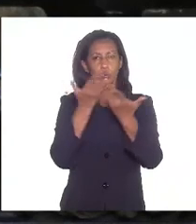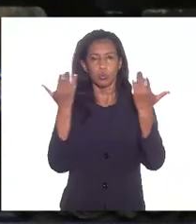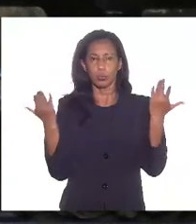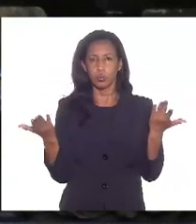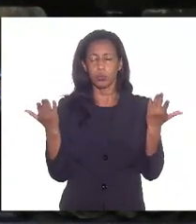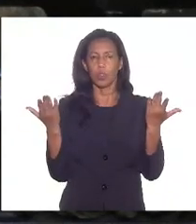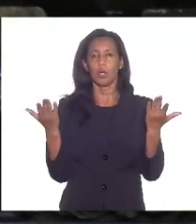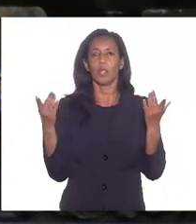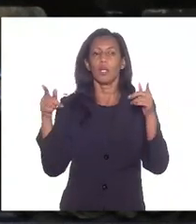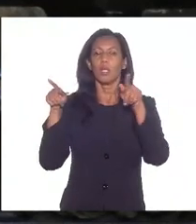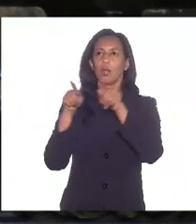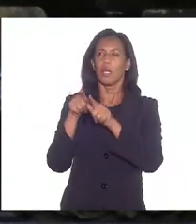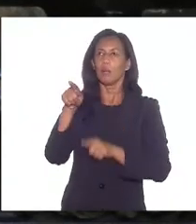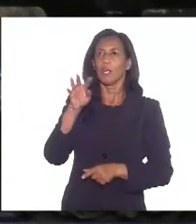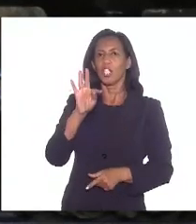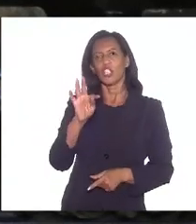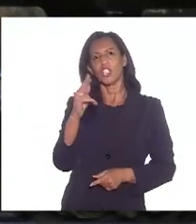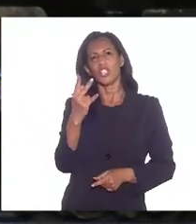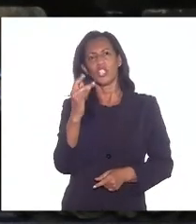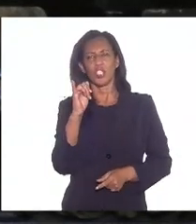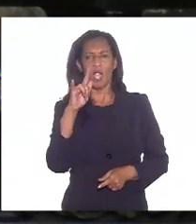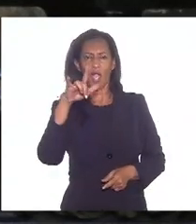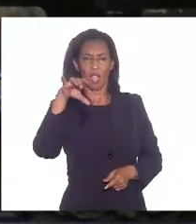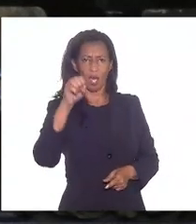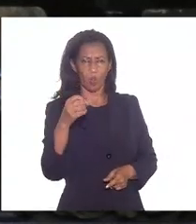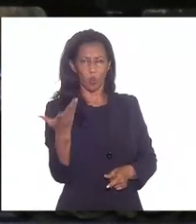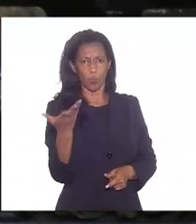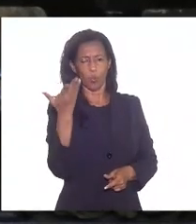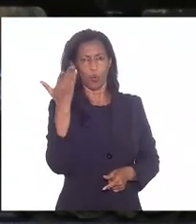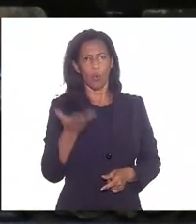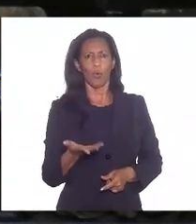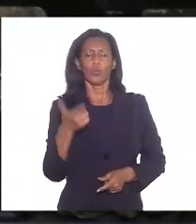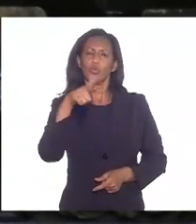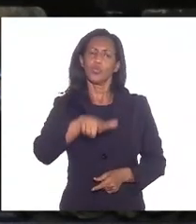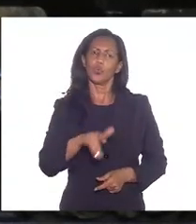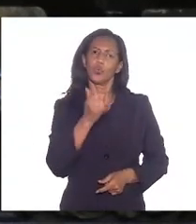Thiago Mohamed. E, mais uma vez, pedir